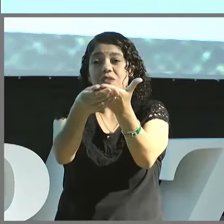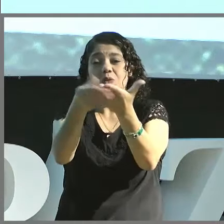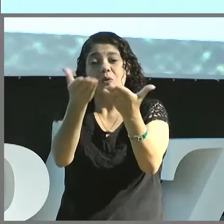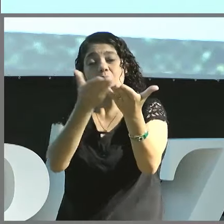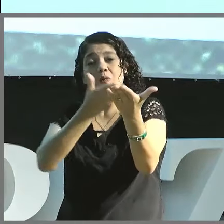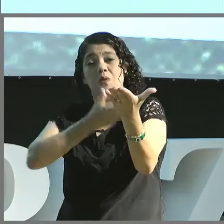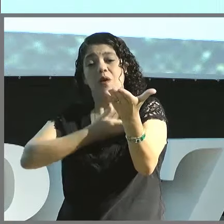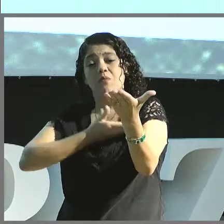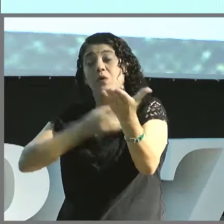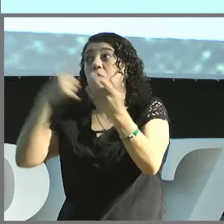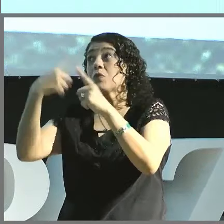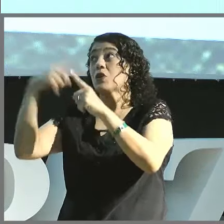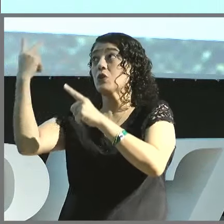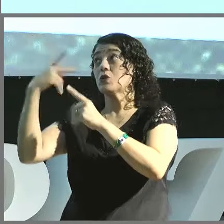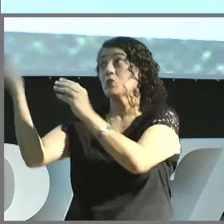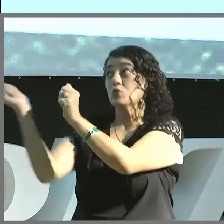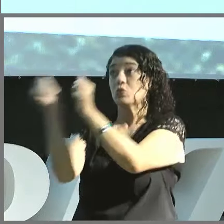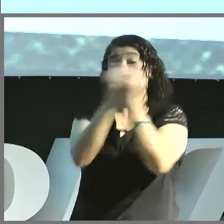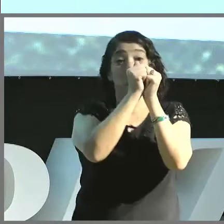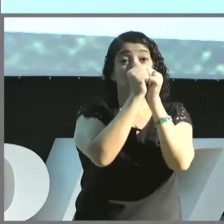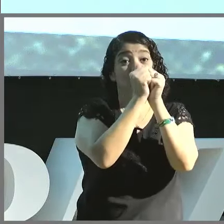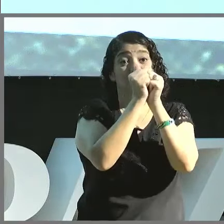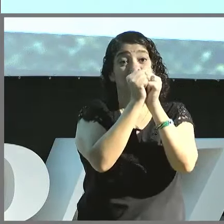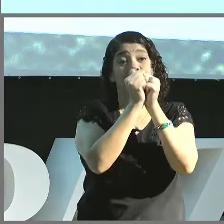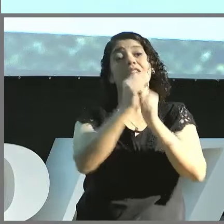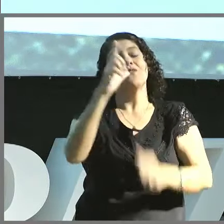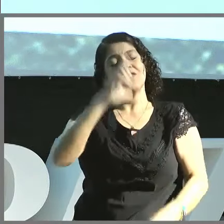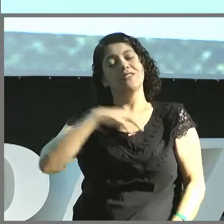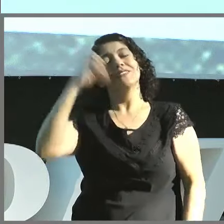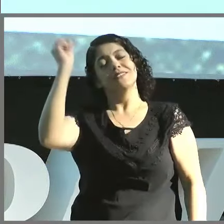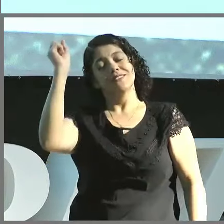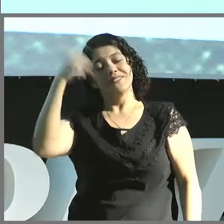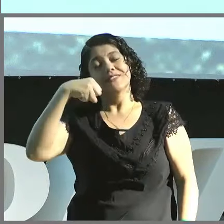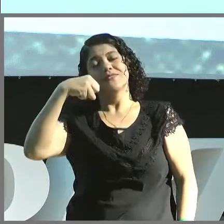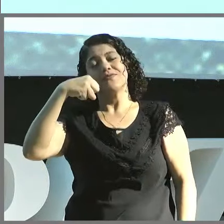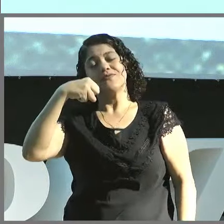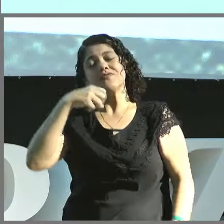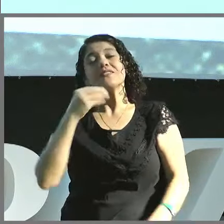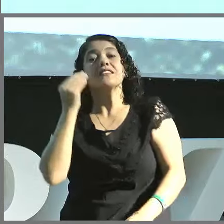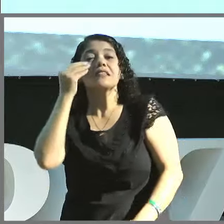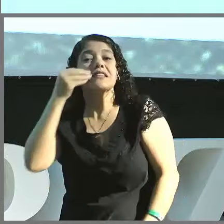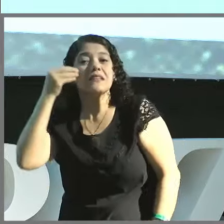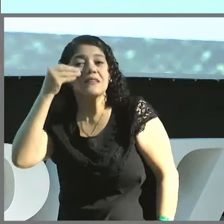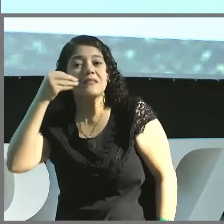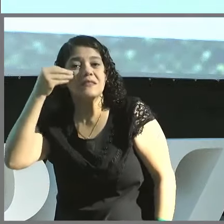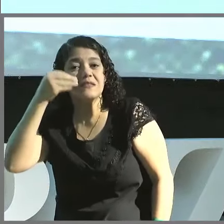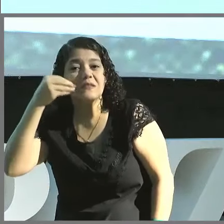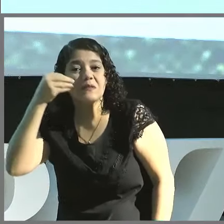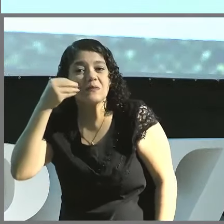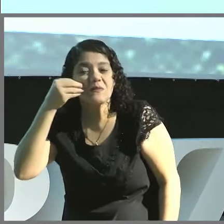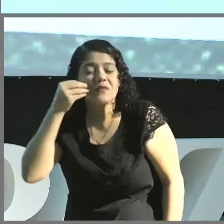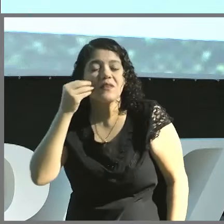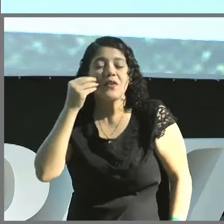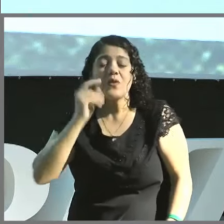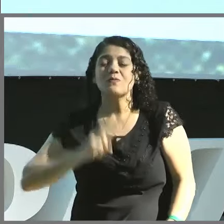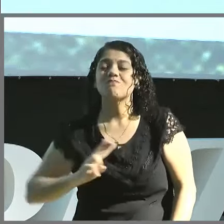contigo, porque juntos eu terei o ensejo de experimentar os